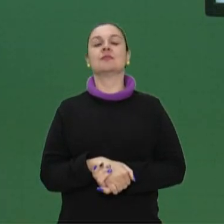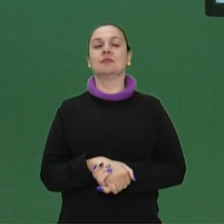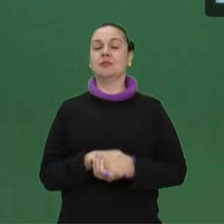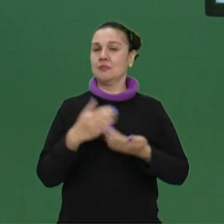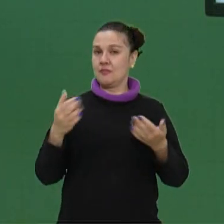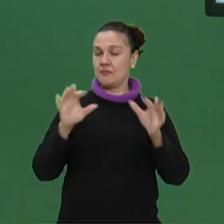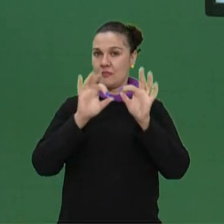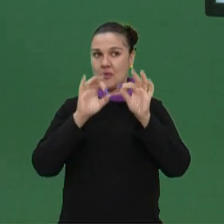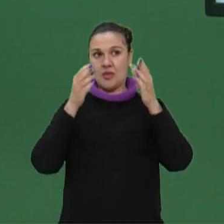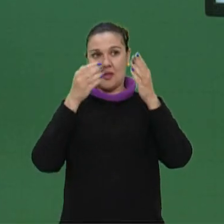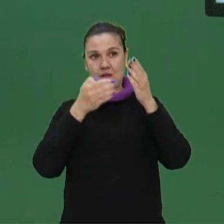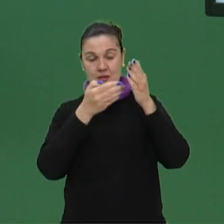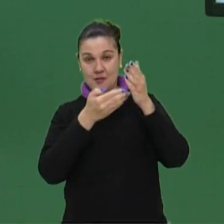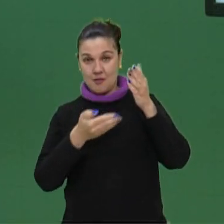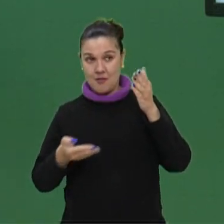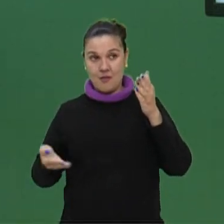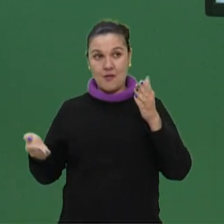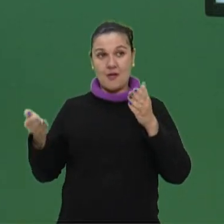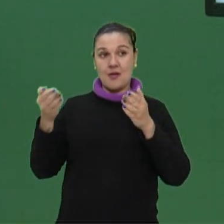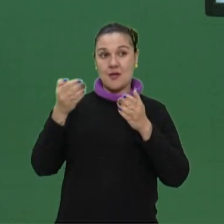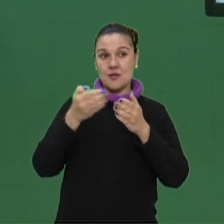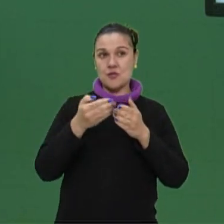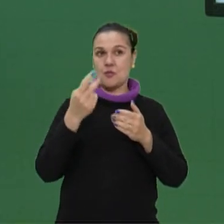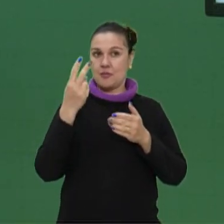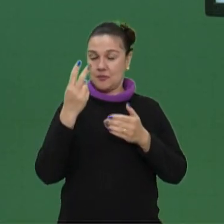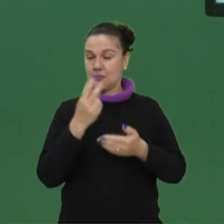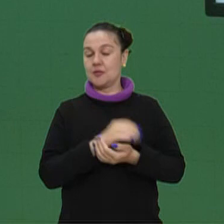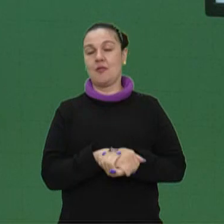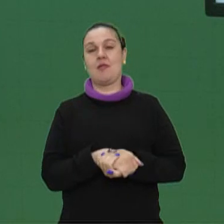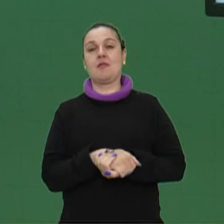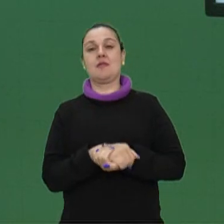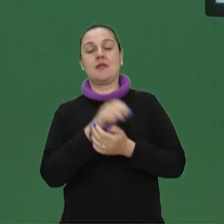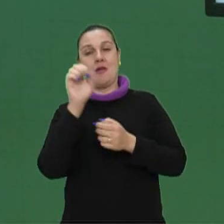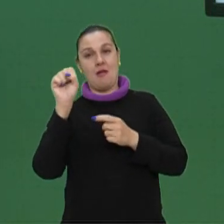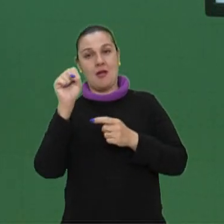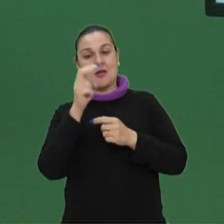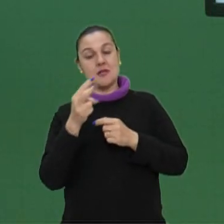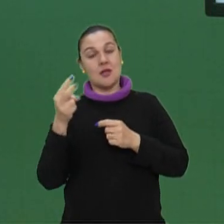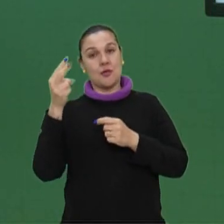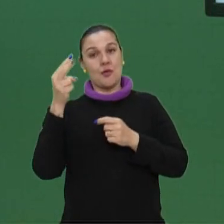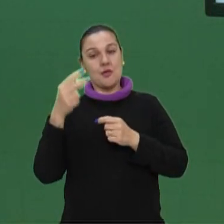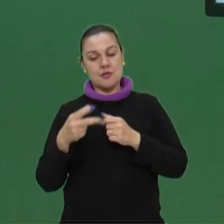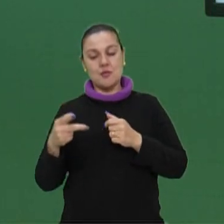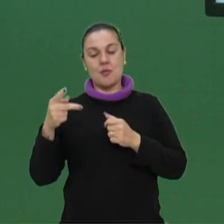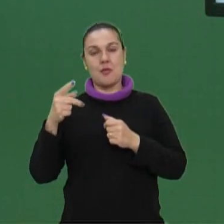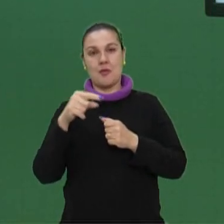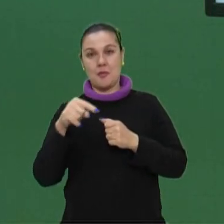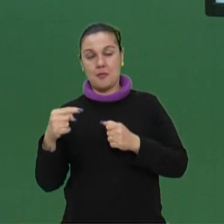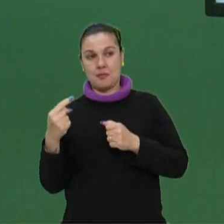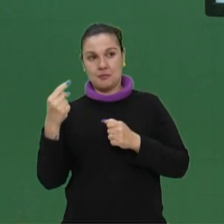ok? Então, a soma foi 2, o produto foi menos 1, tá?